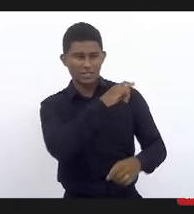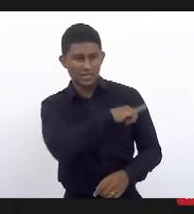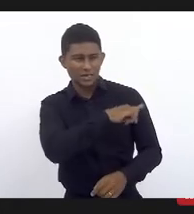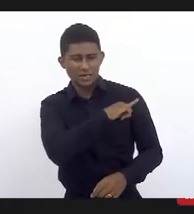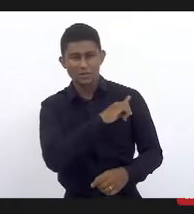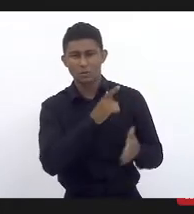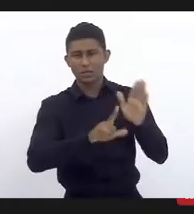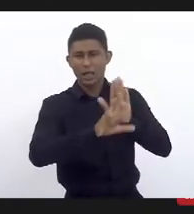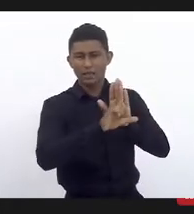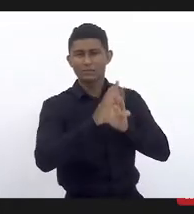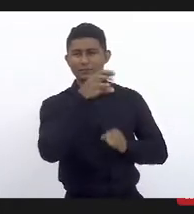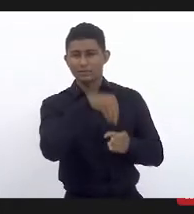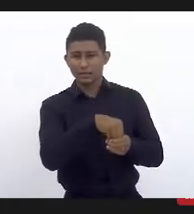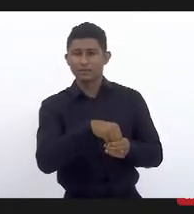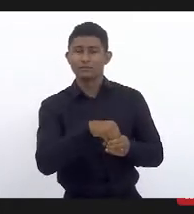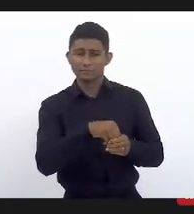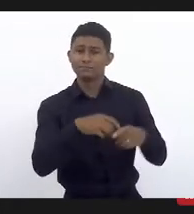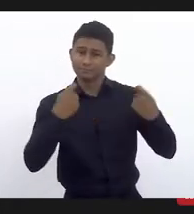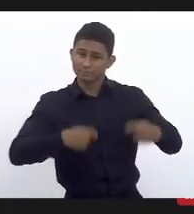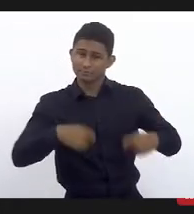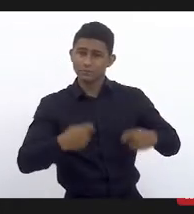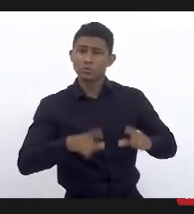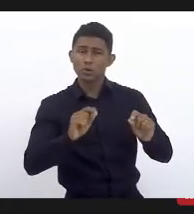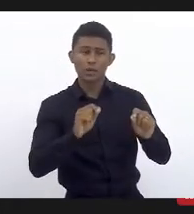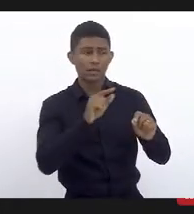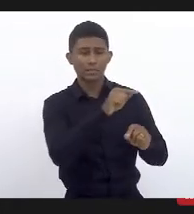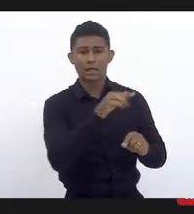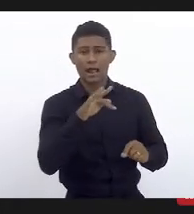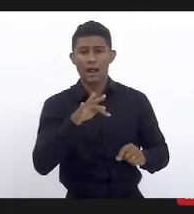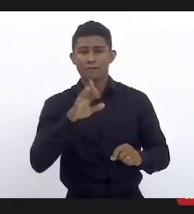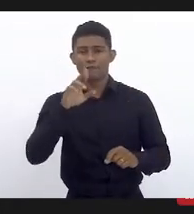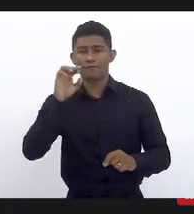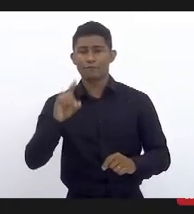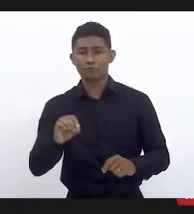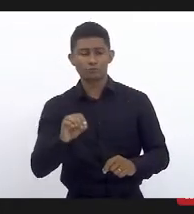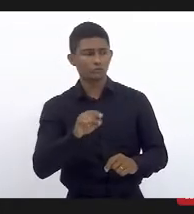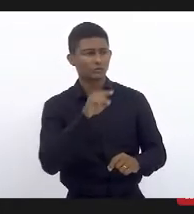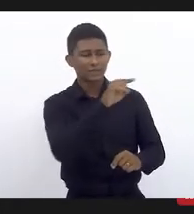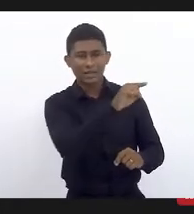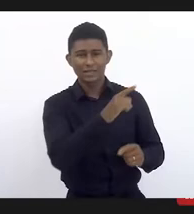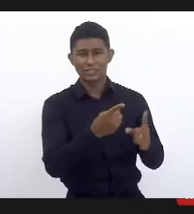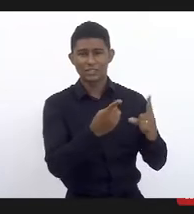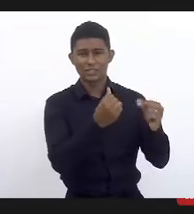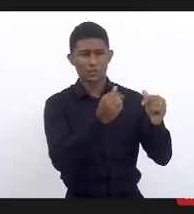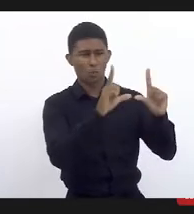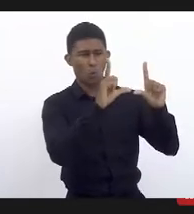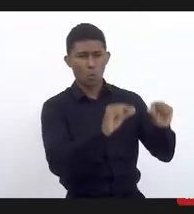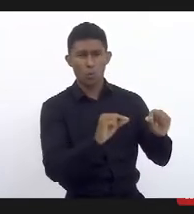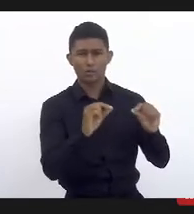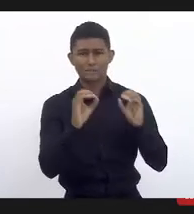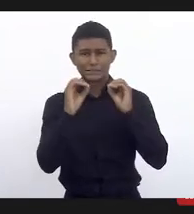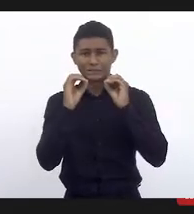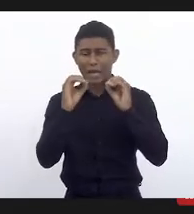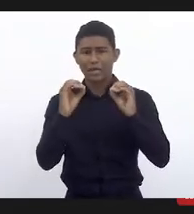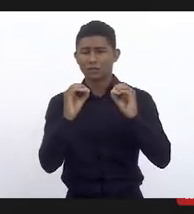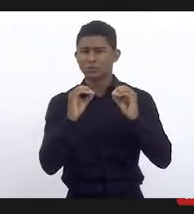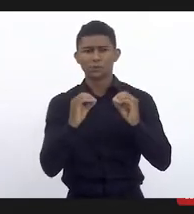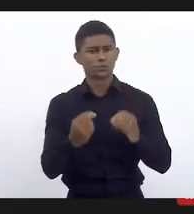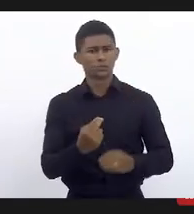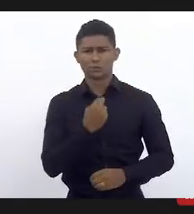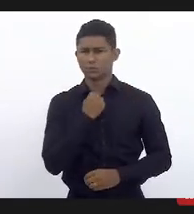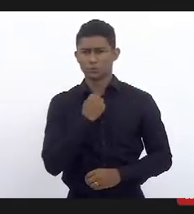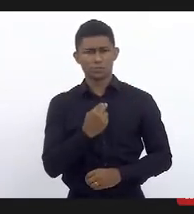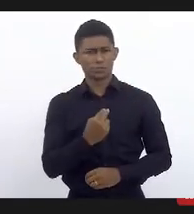sempre que ter uma reserva no fundo, que não pode ao final de algum período orçamentário, seja lá o que for,